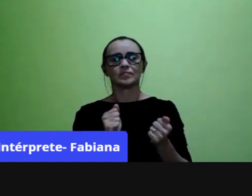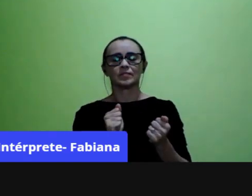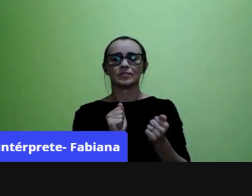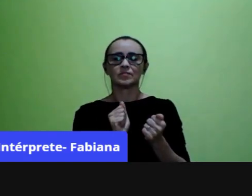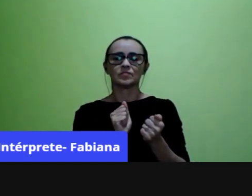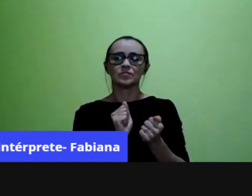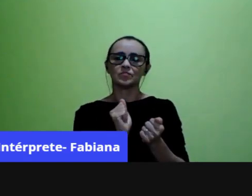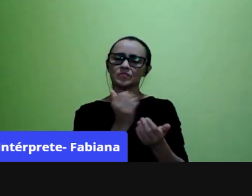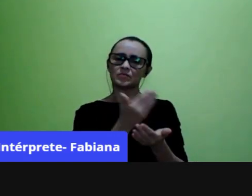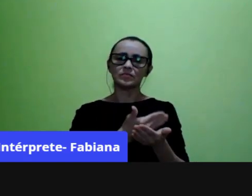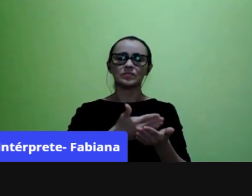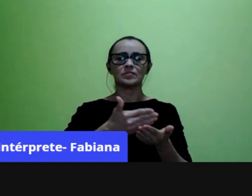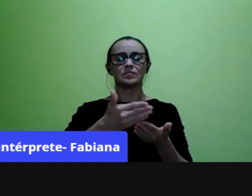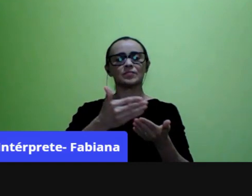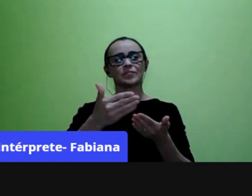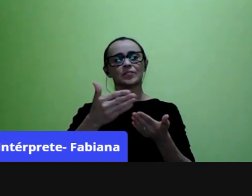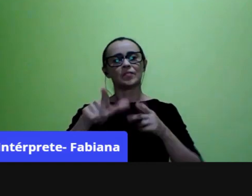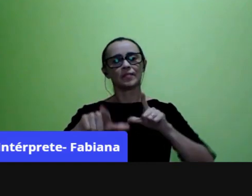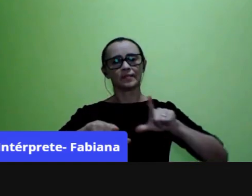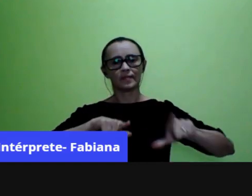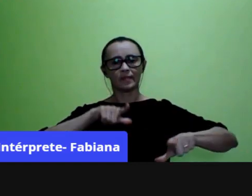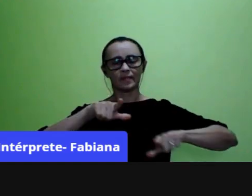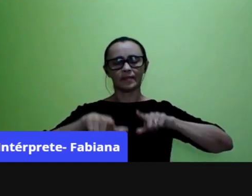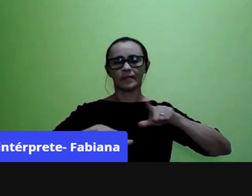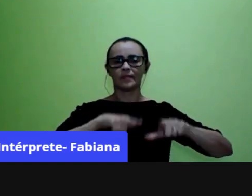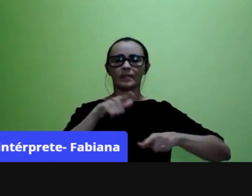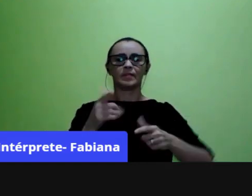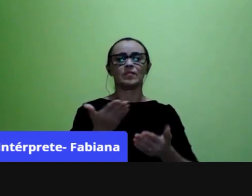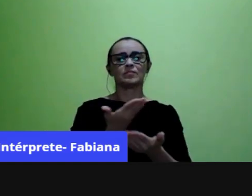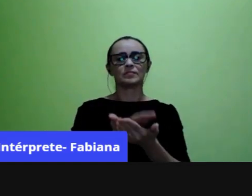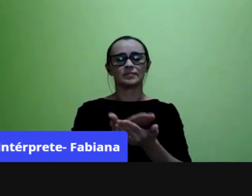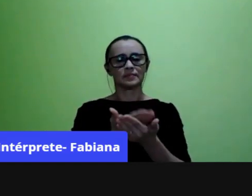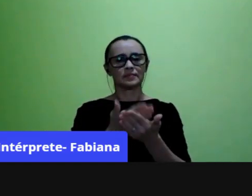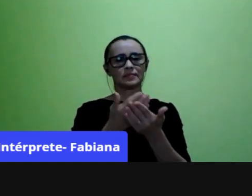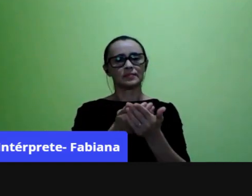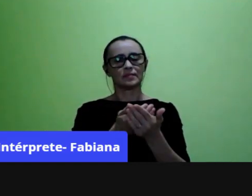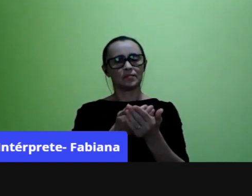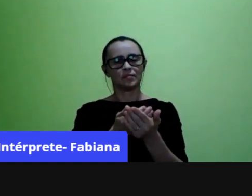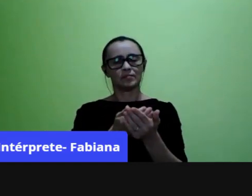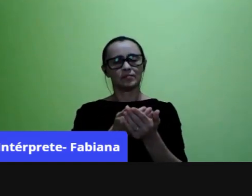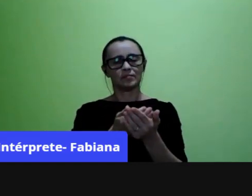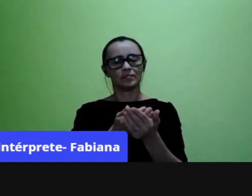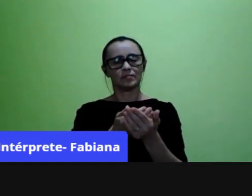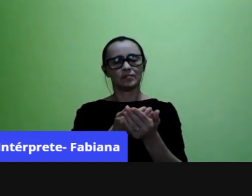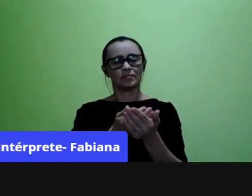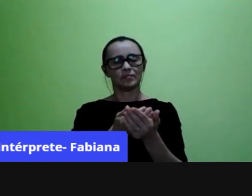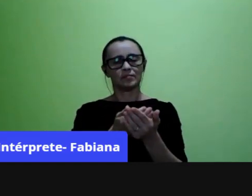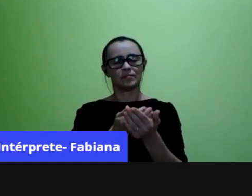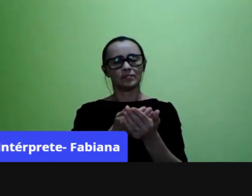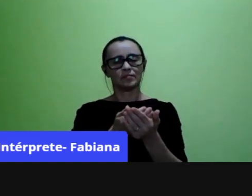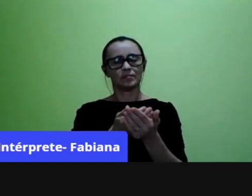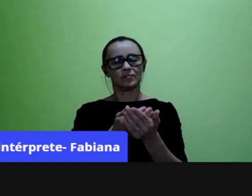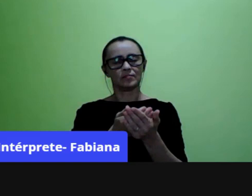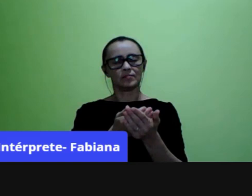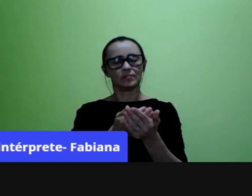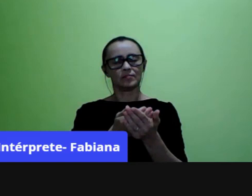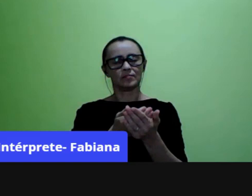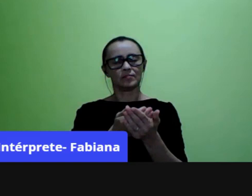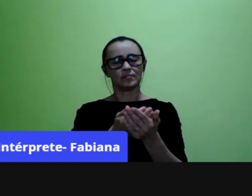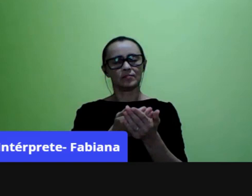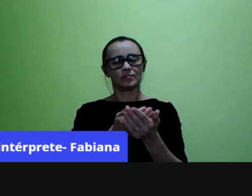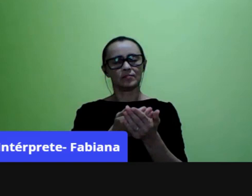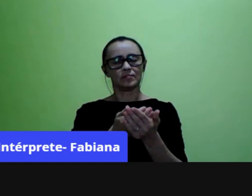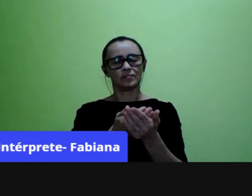esses vídeos, né, a trabalhar com essas aulas remotas, a descobrir as possibilidades, muitas vezes a gente tinha uma ânsia